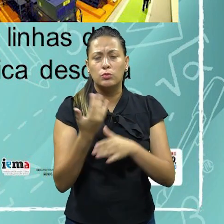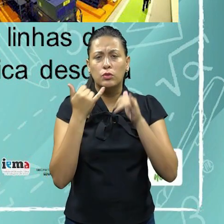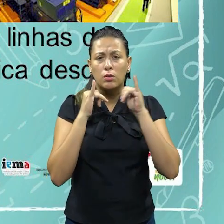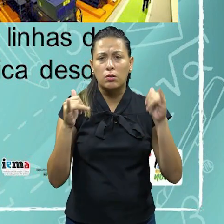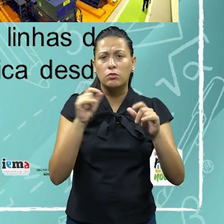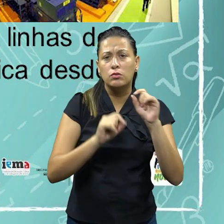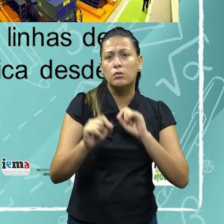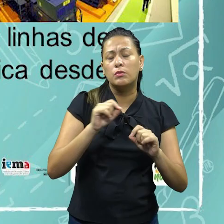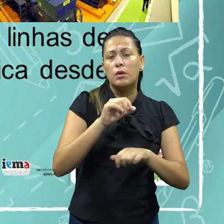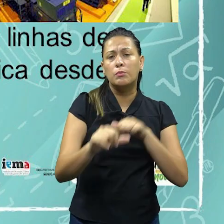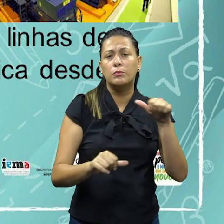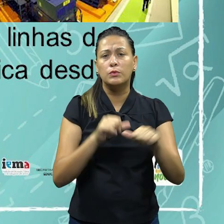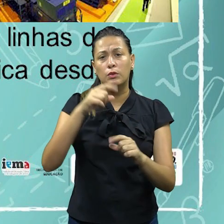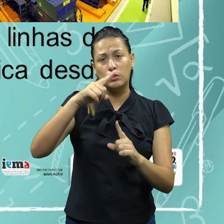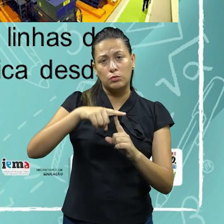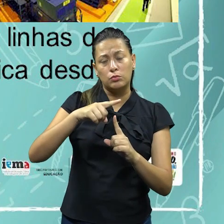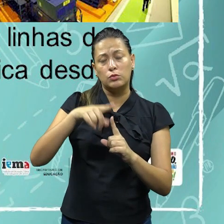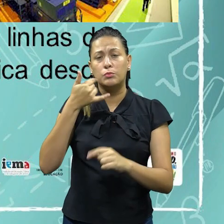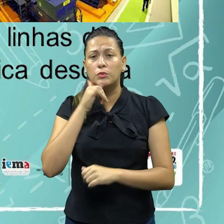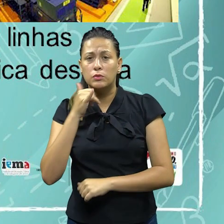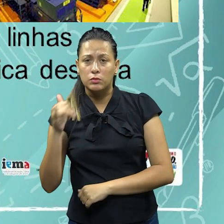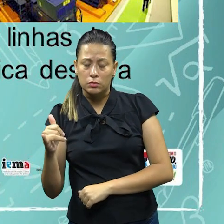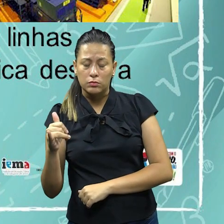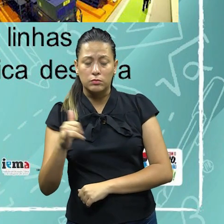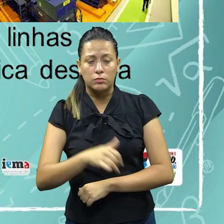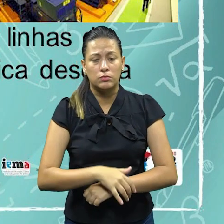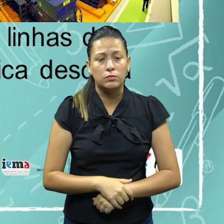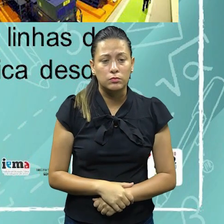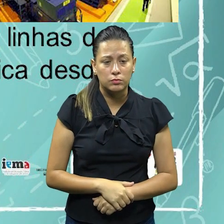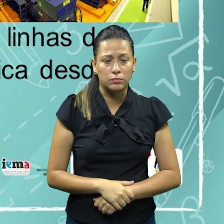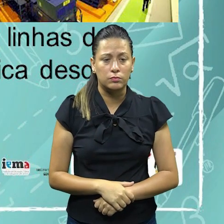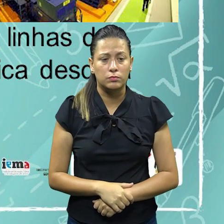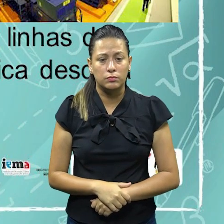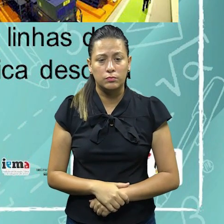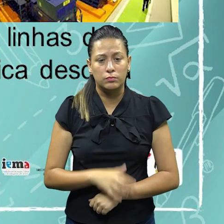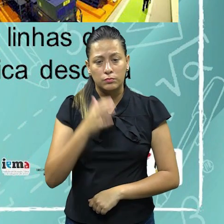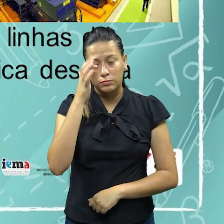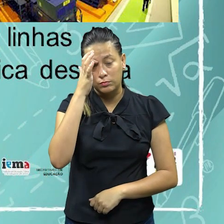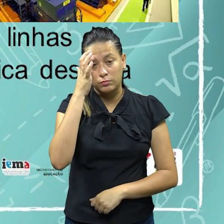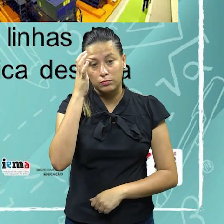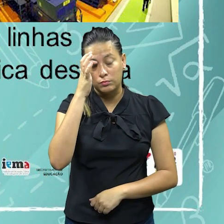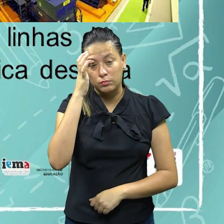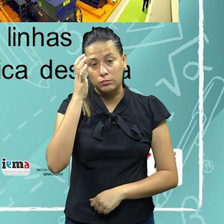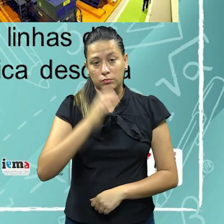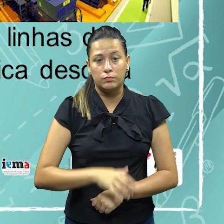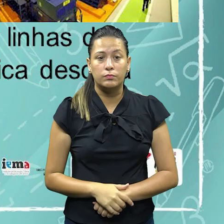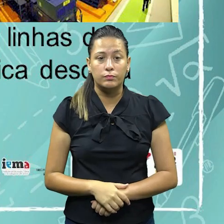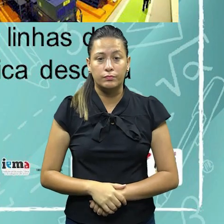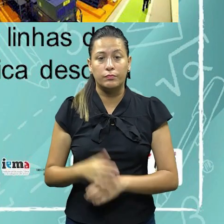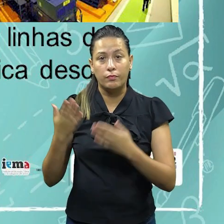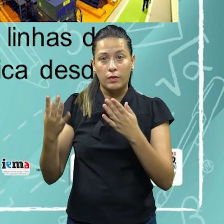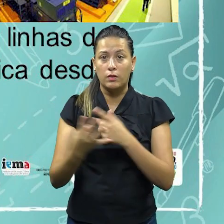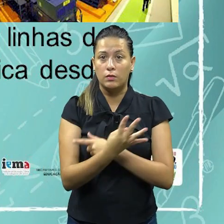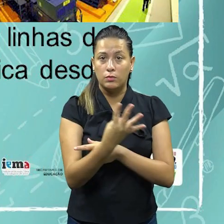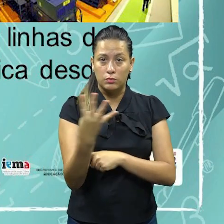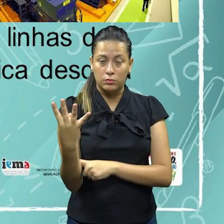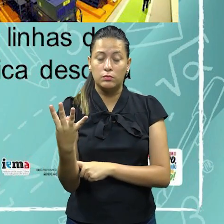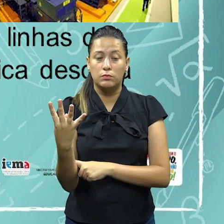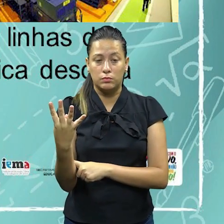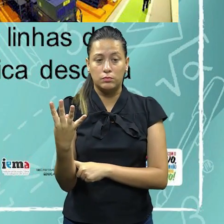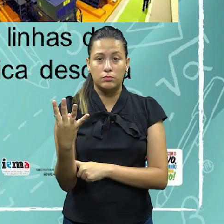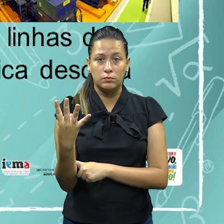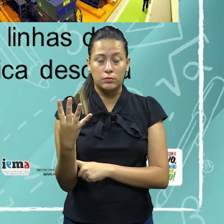um tipo de energia em energia elétrica. E aqui na imagem nós temos os 4